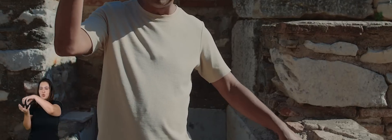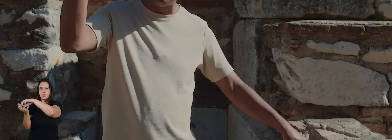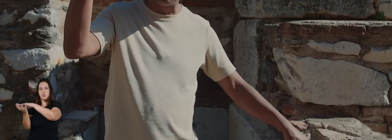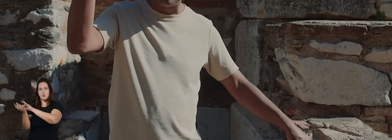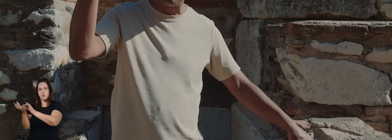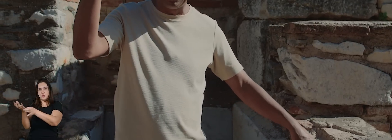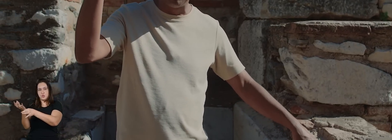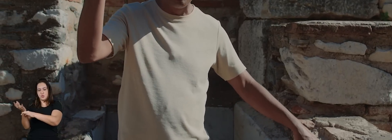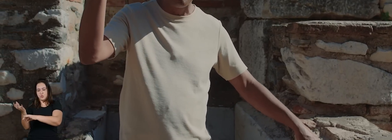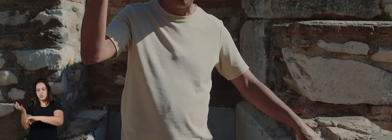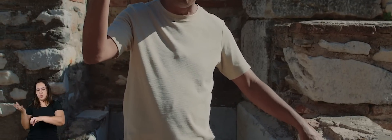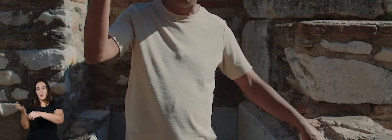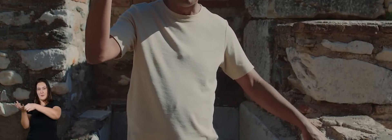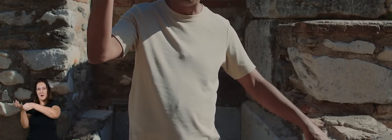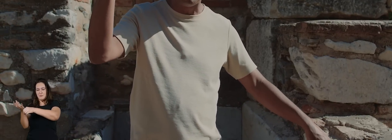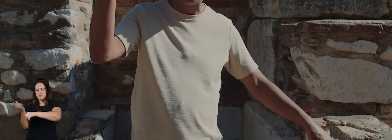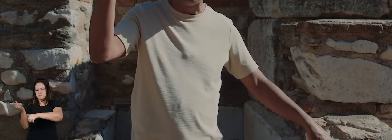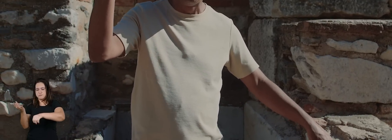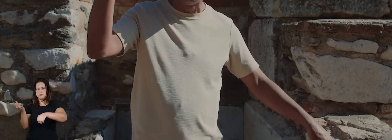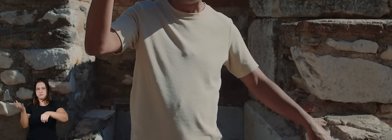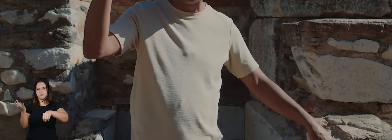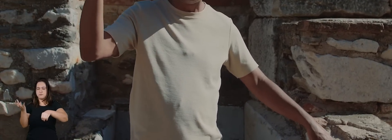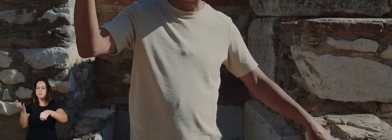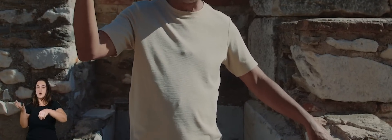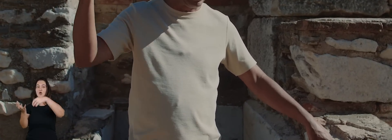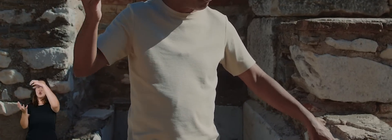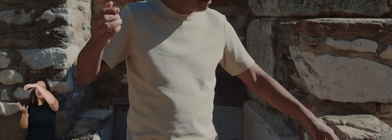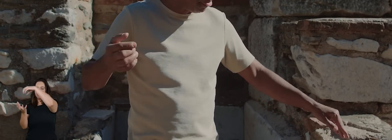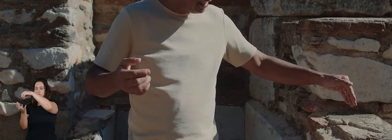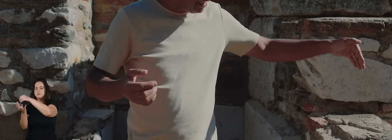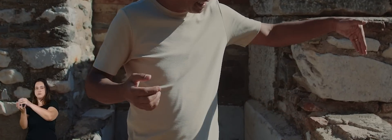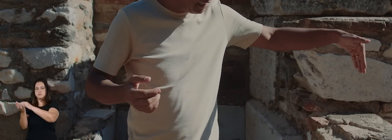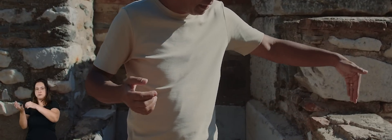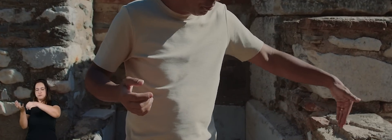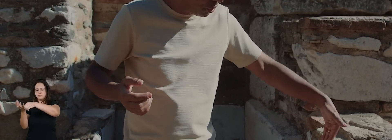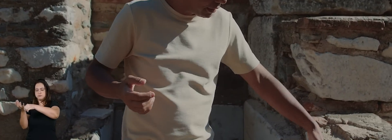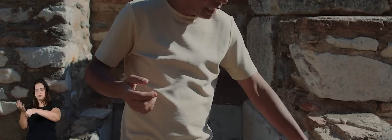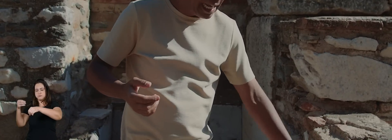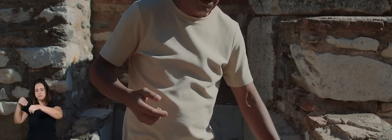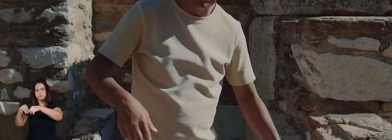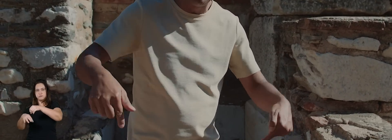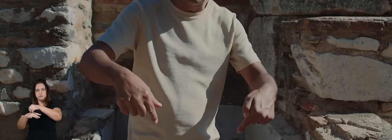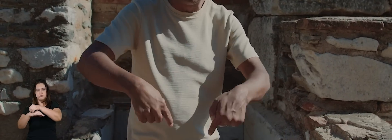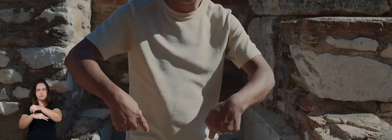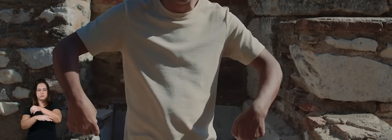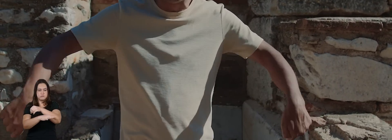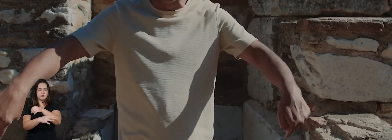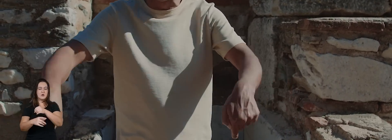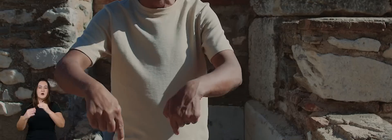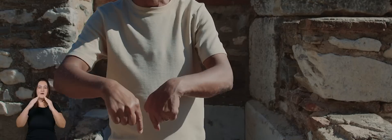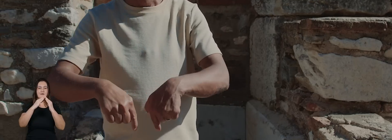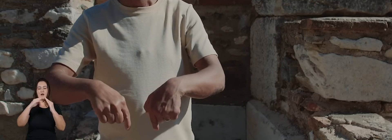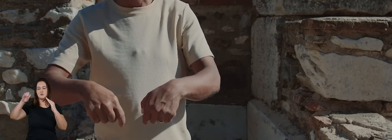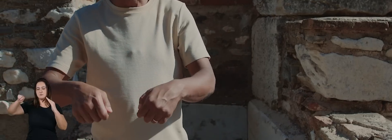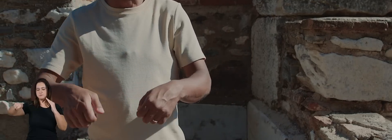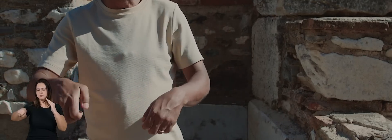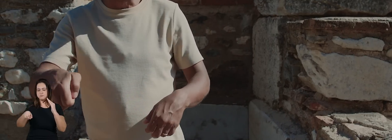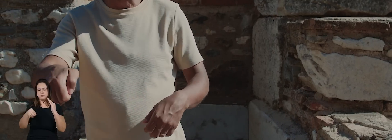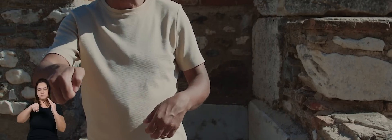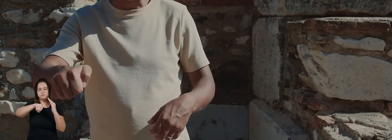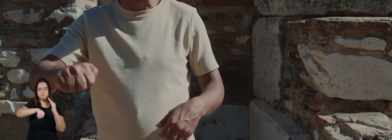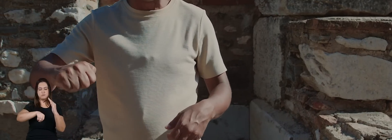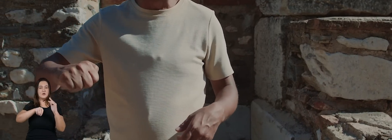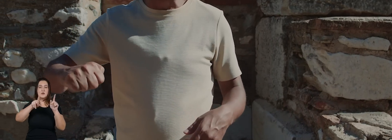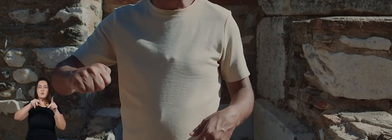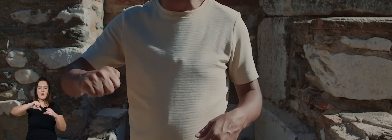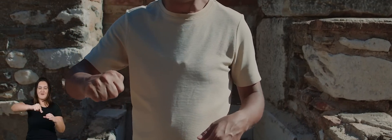nos telhados das casas. Havia uma espécie de caixa d'água e aqui ele podia ter a água dentro do cômodo, exatamente como